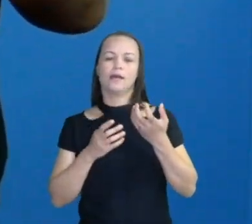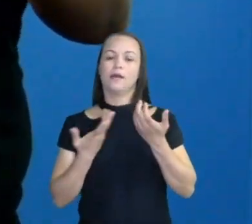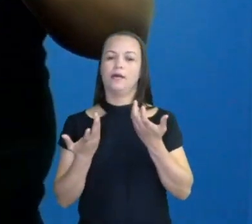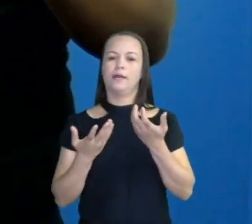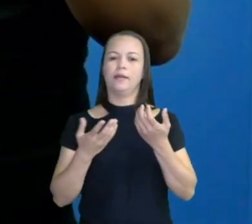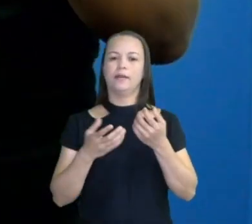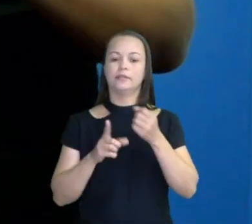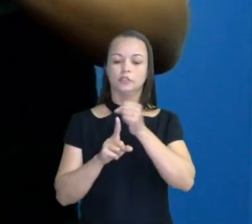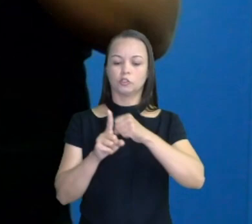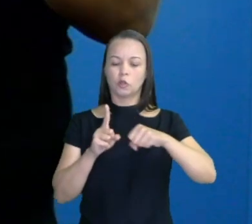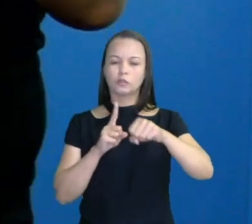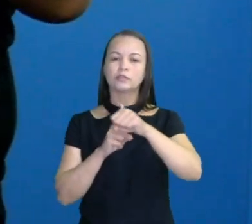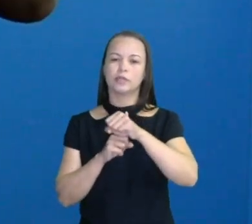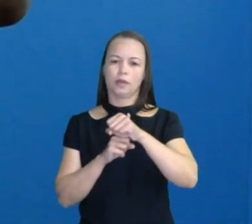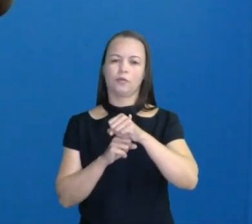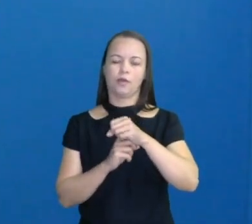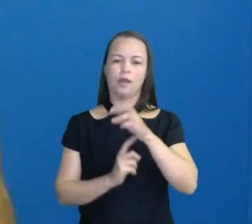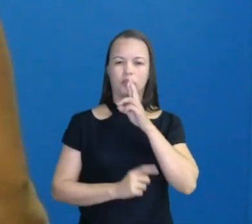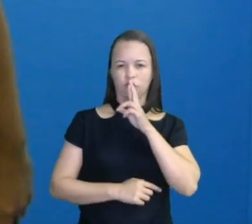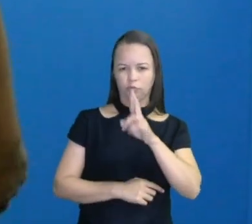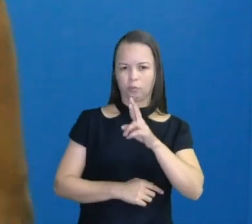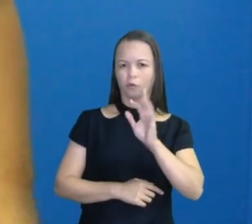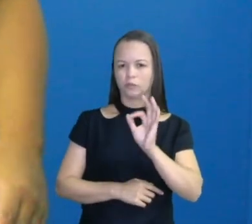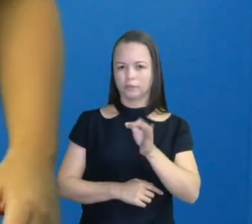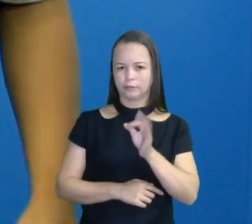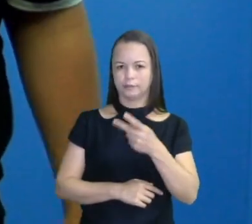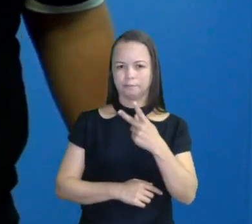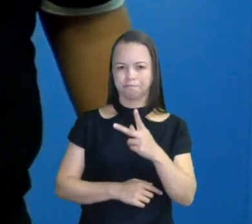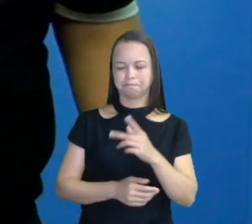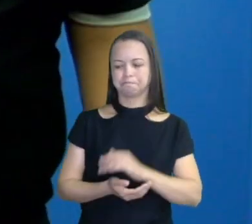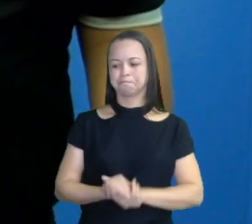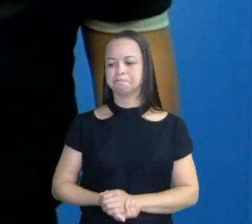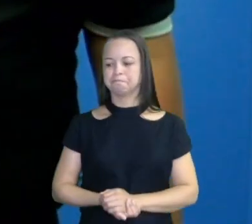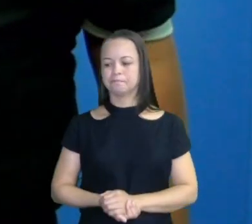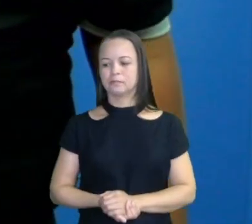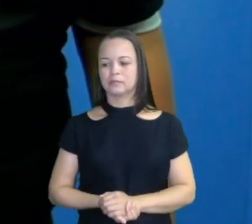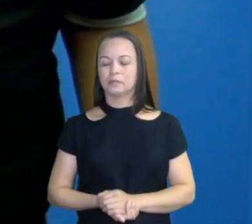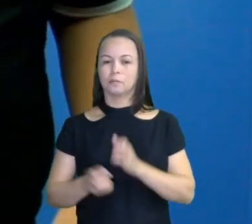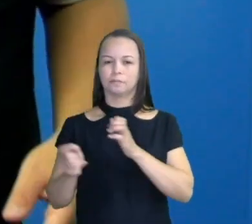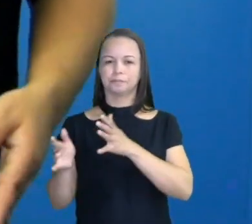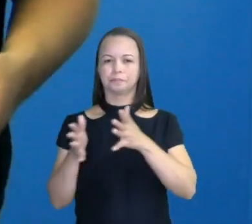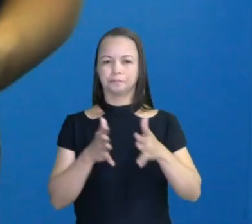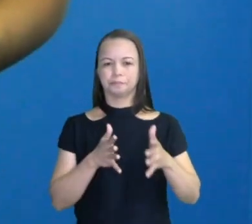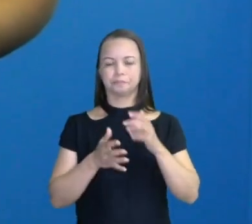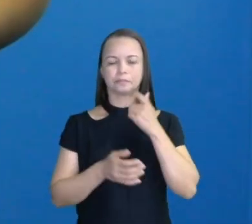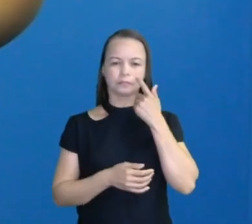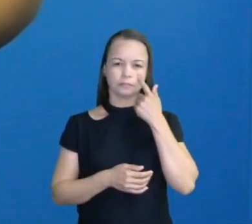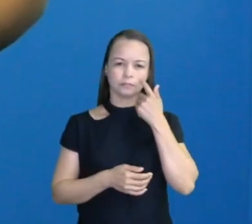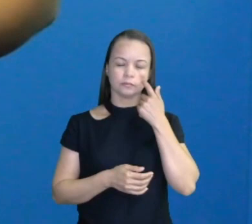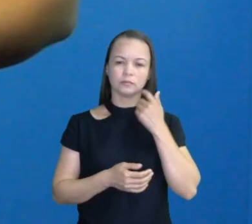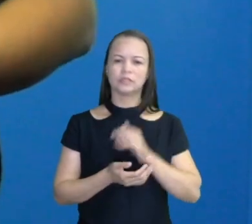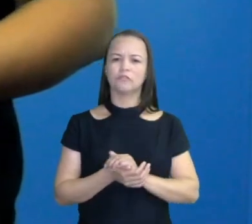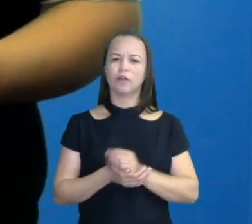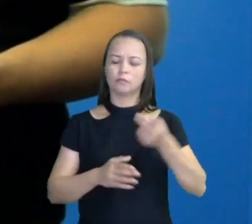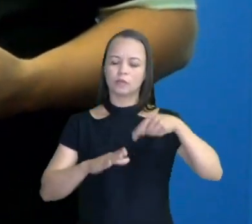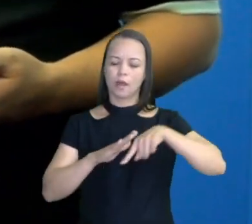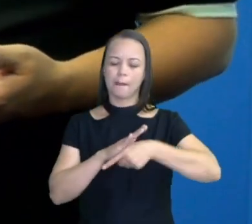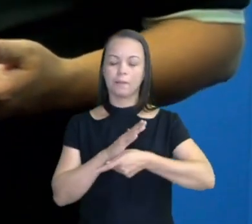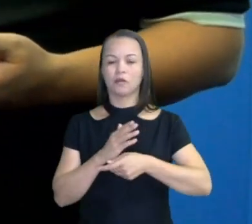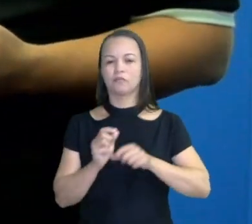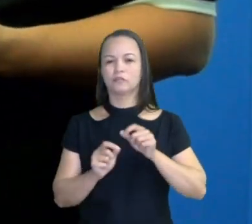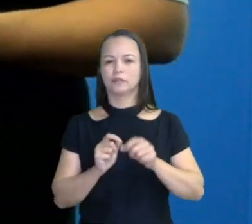social. A resposta seria essa. Vamos lá? Passamos para o próximo tópico. Vamos aprofundar,